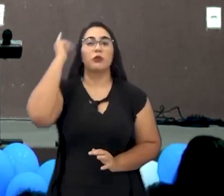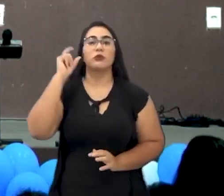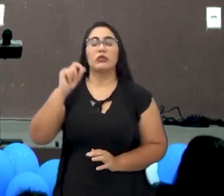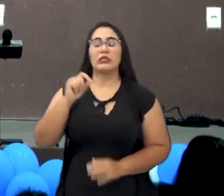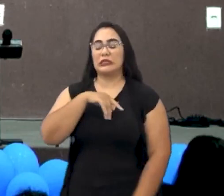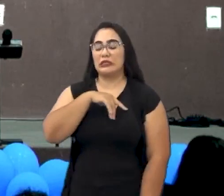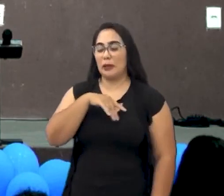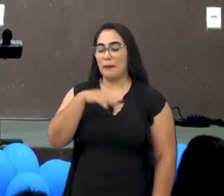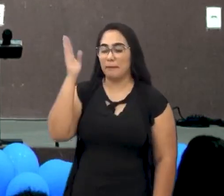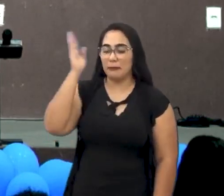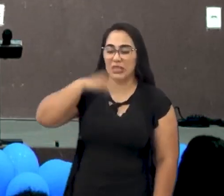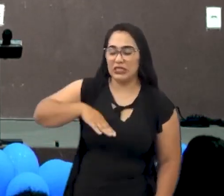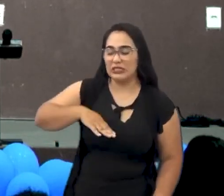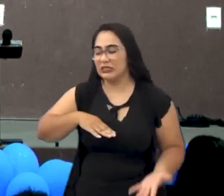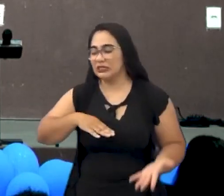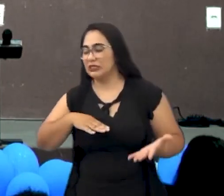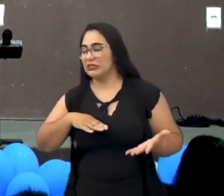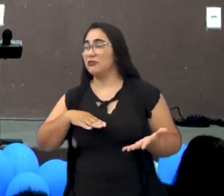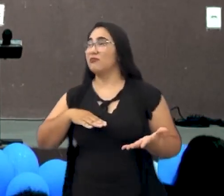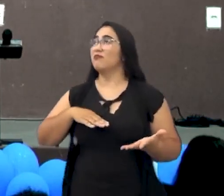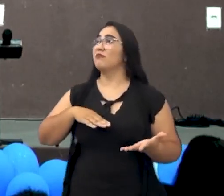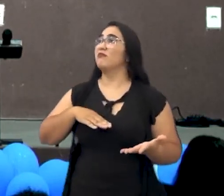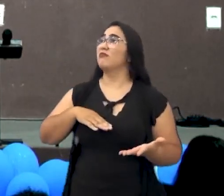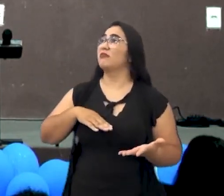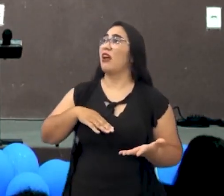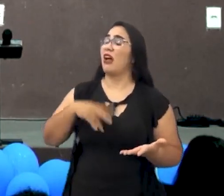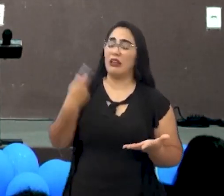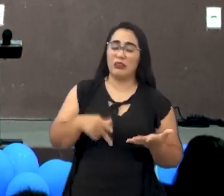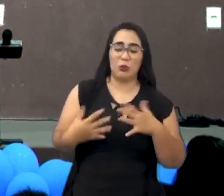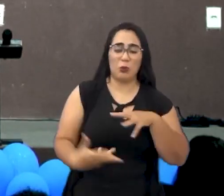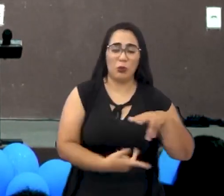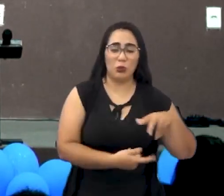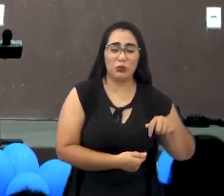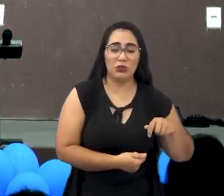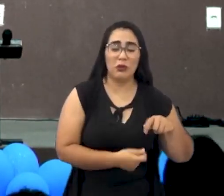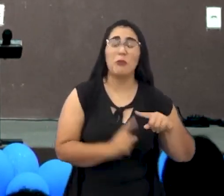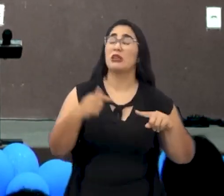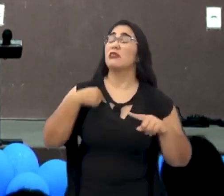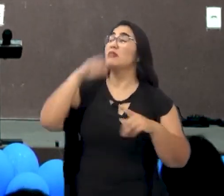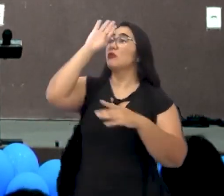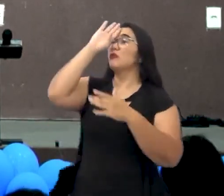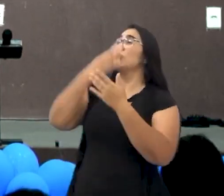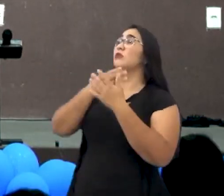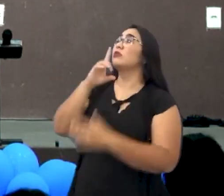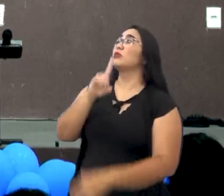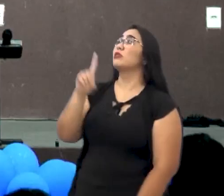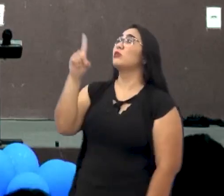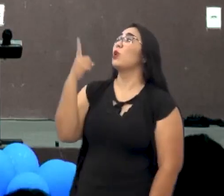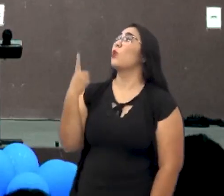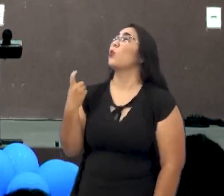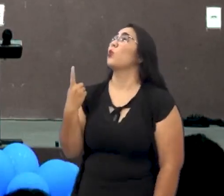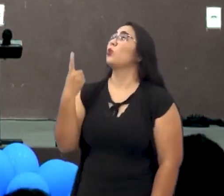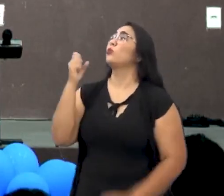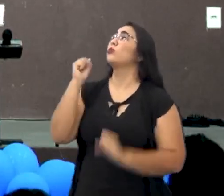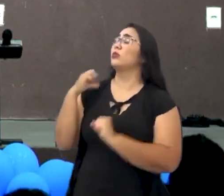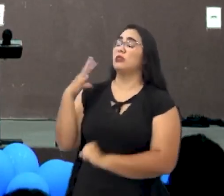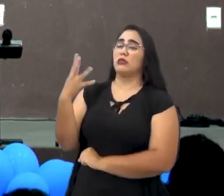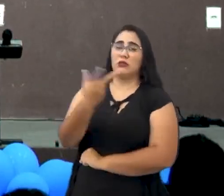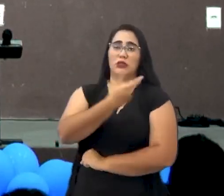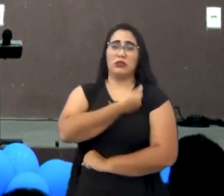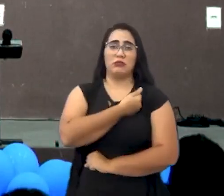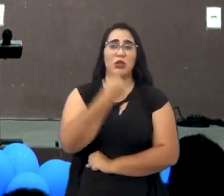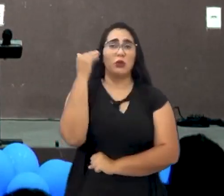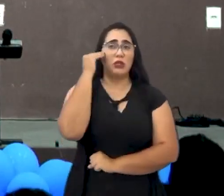mundo, que confiam no Senhor como única esperança de libertação e salvação. É um arruinado que reconheceu